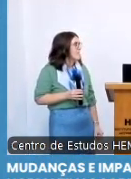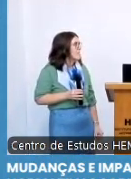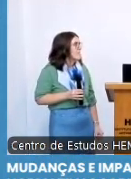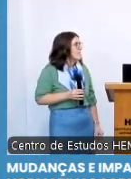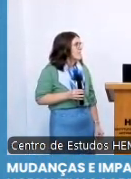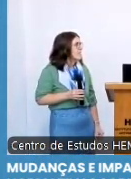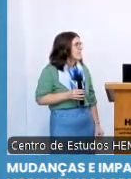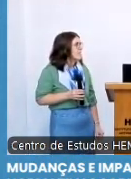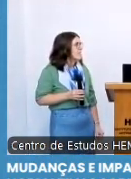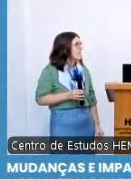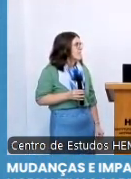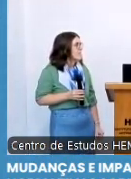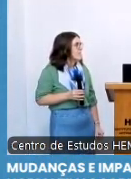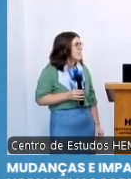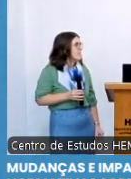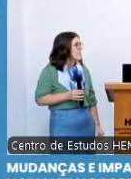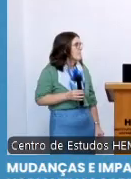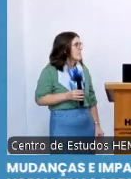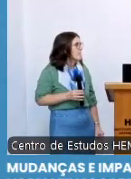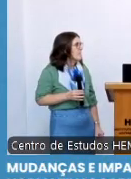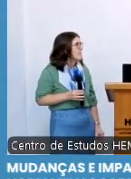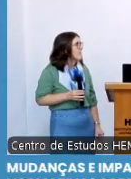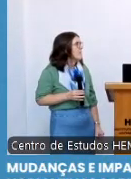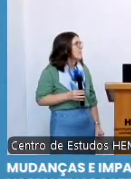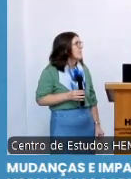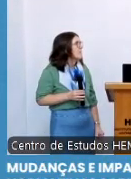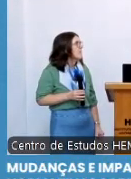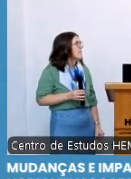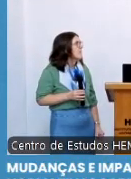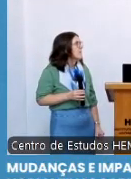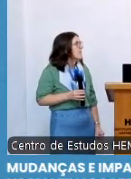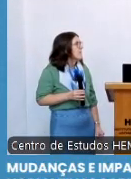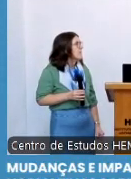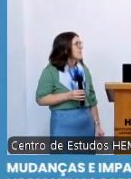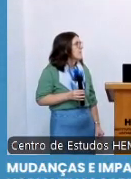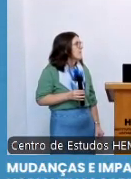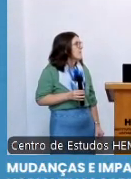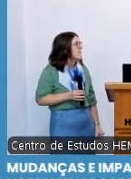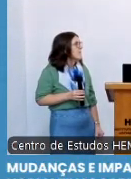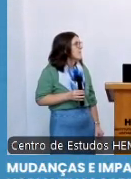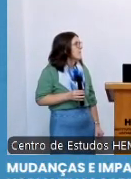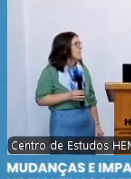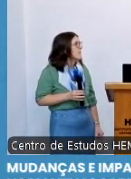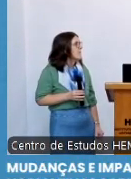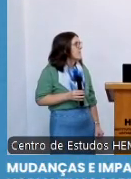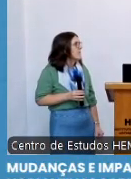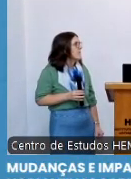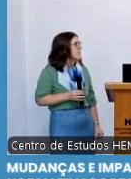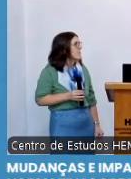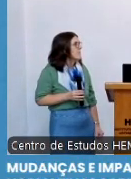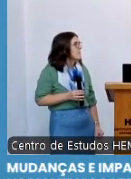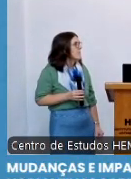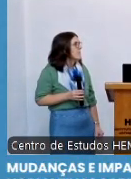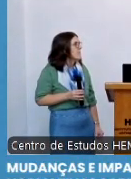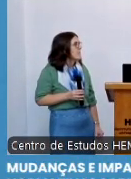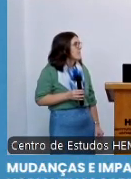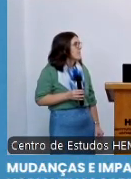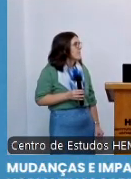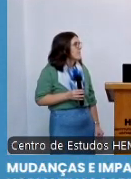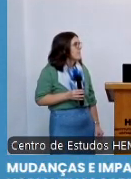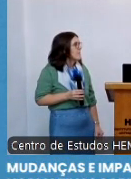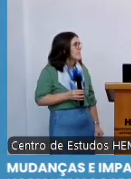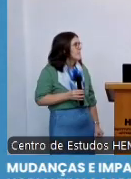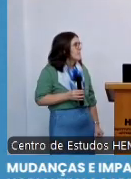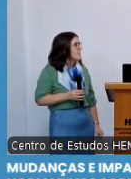que nos traz a lei, né, nos artigos 59 e 60 cita os artigos 26, 27,